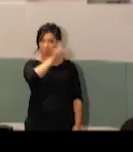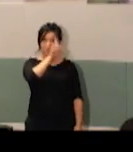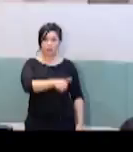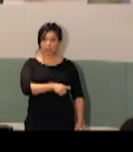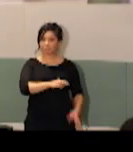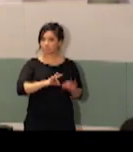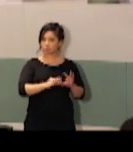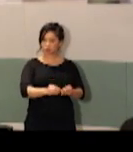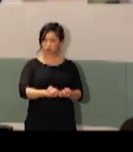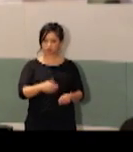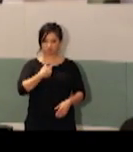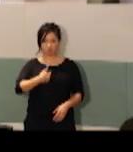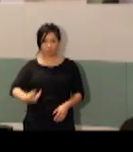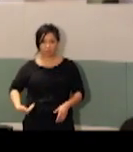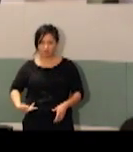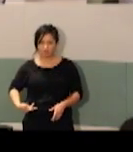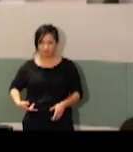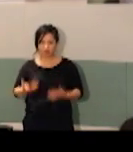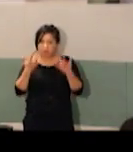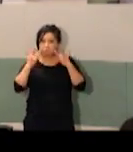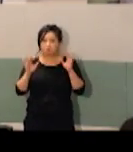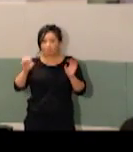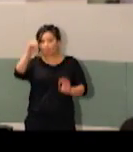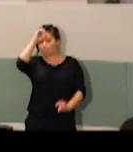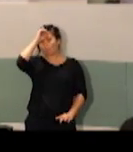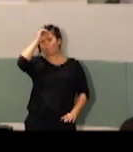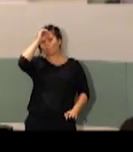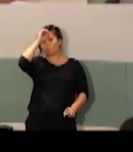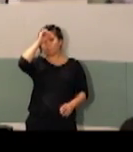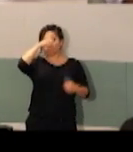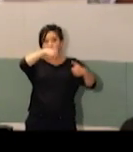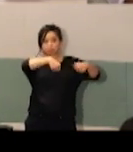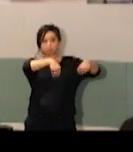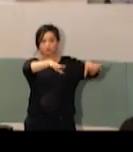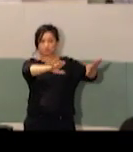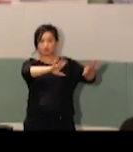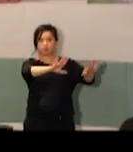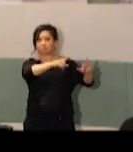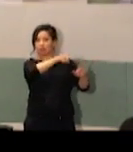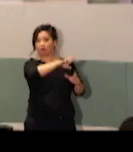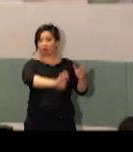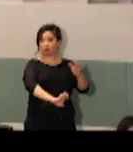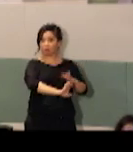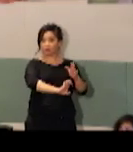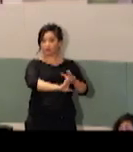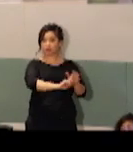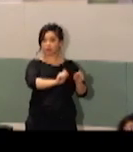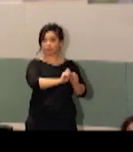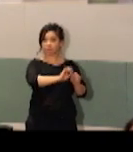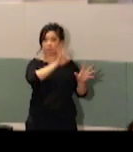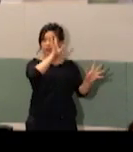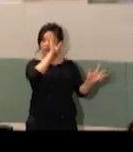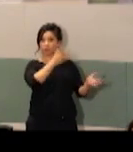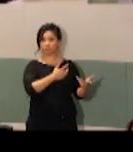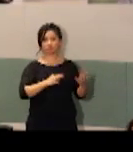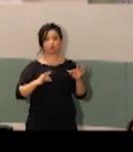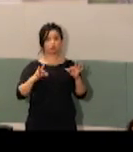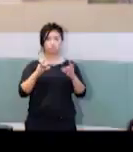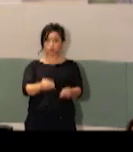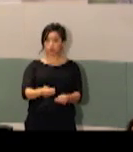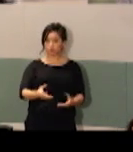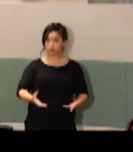nem sequer o número de gratuidades. Era a verdadeira entrega do transporte público, do nosso povo, para o